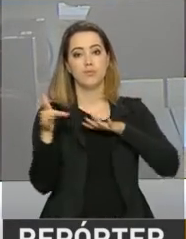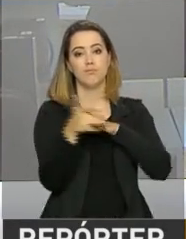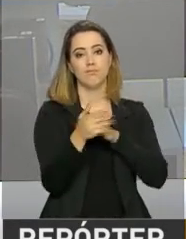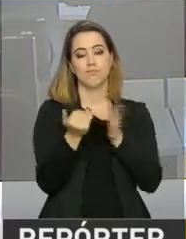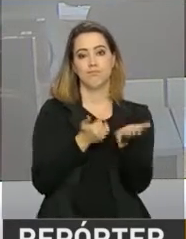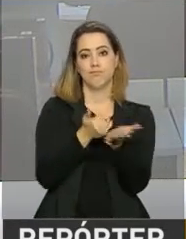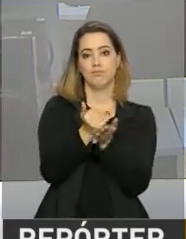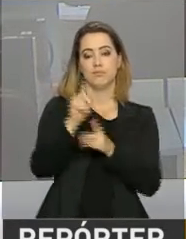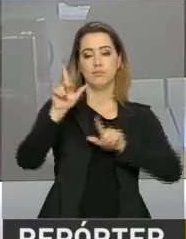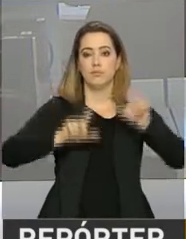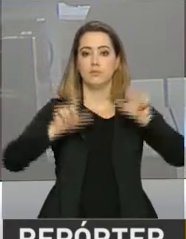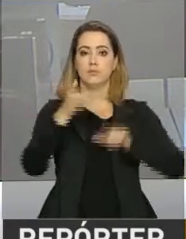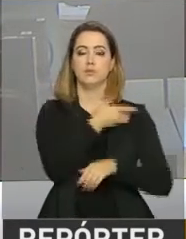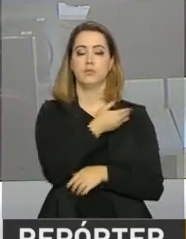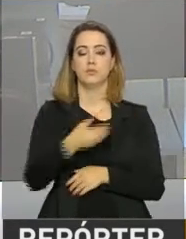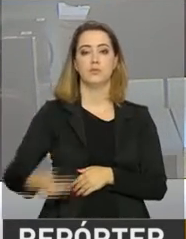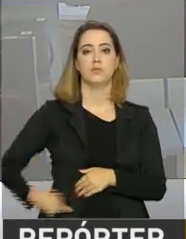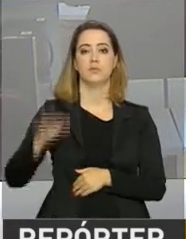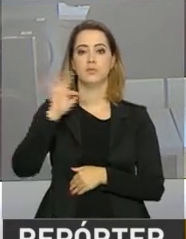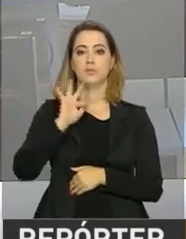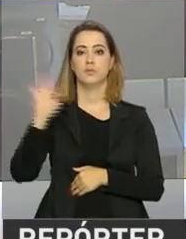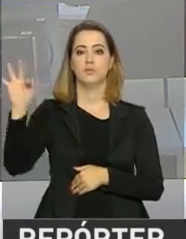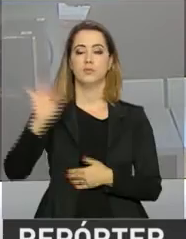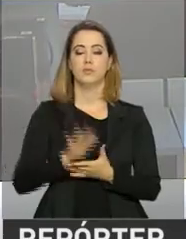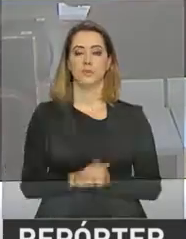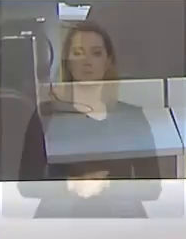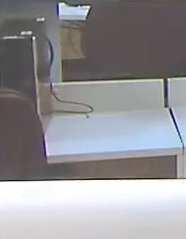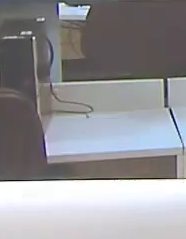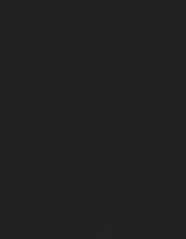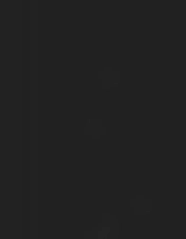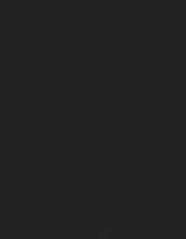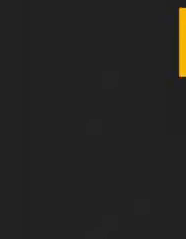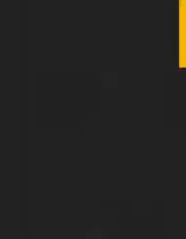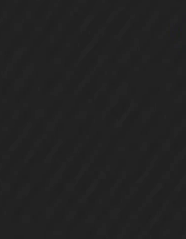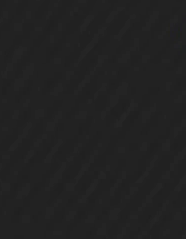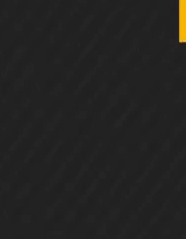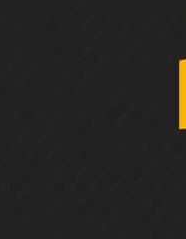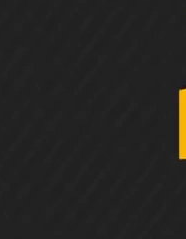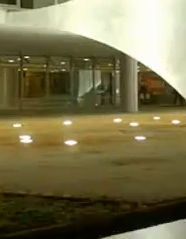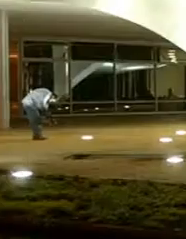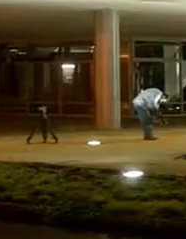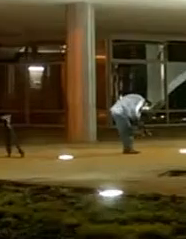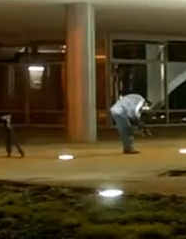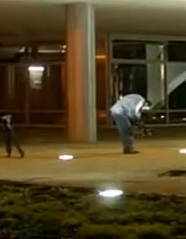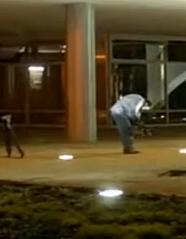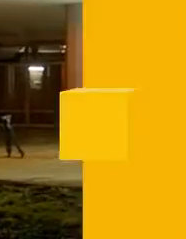Continue com a gente, NBR, a TV do Governo Federal.